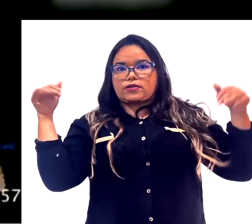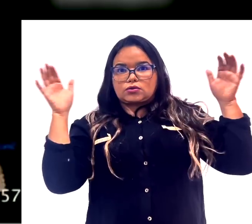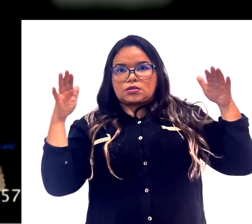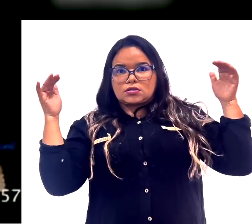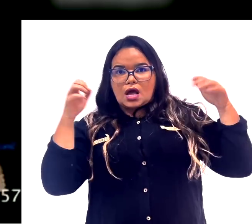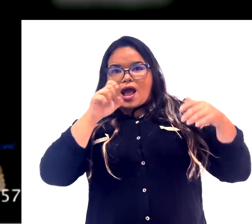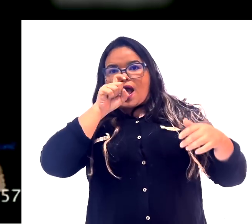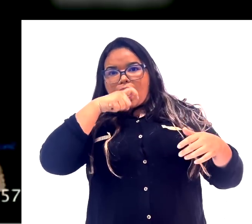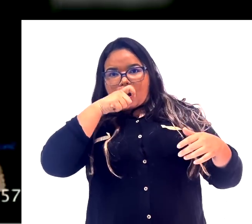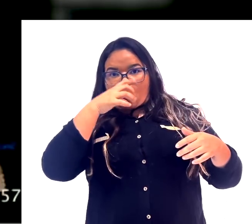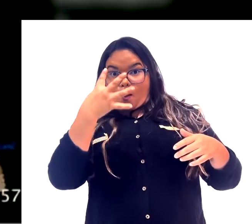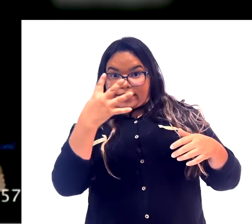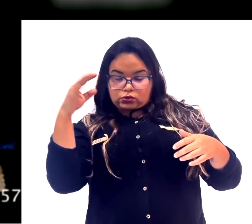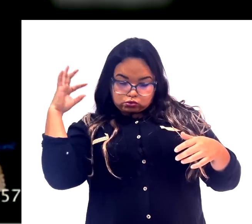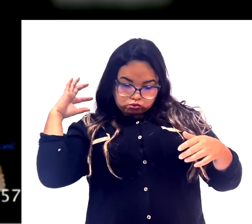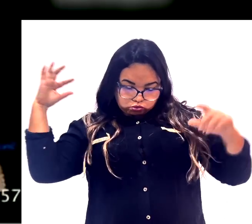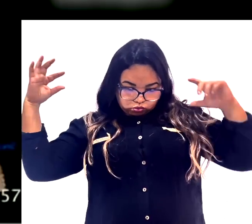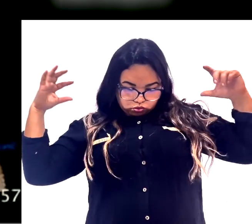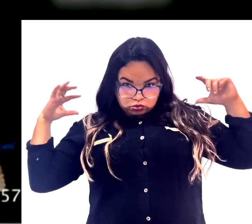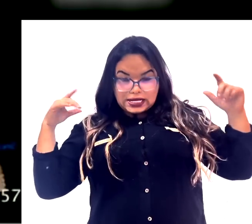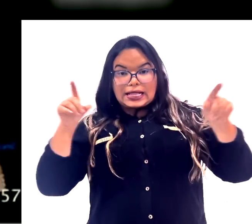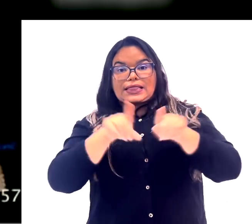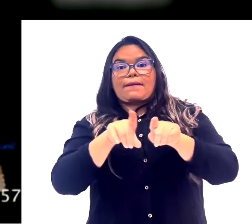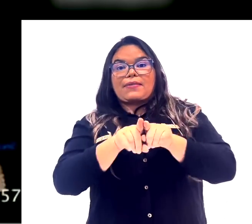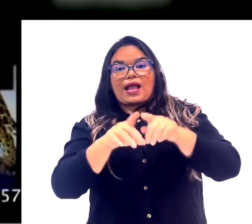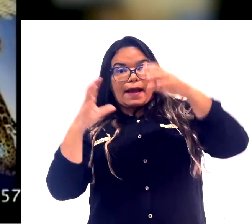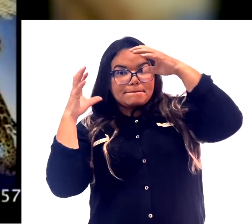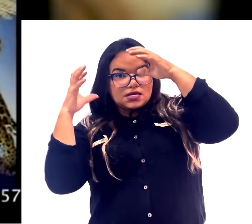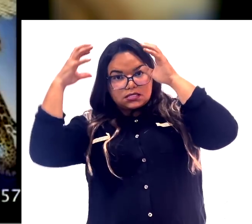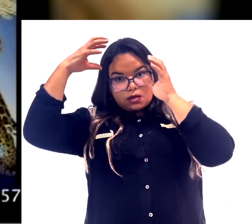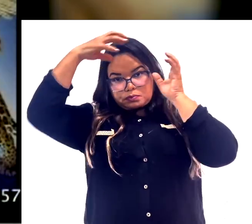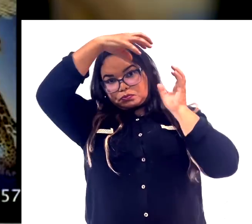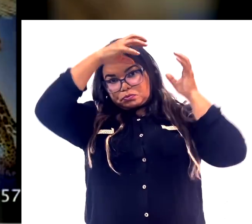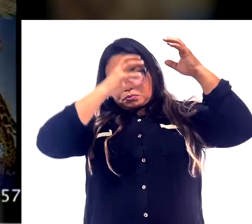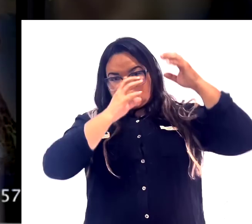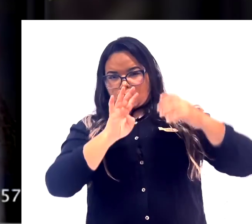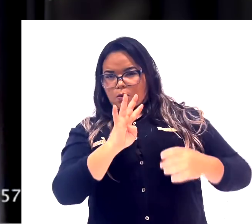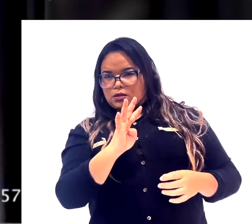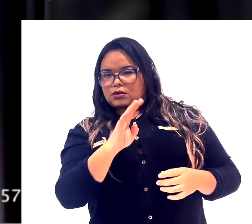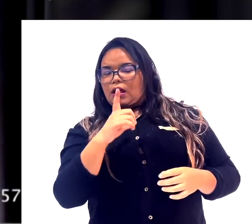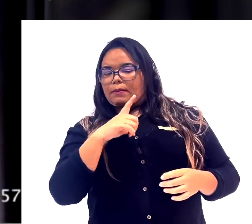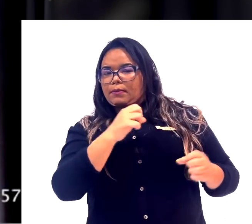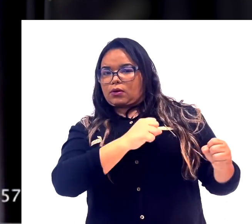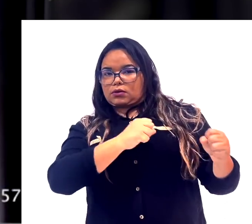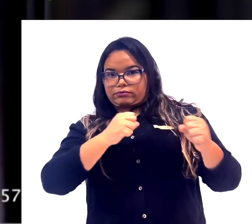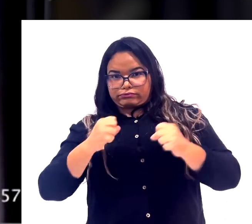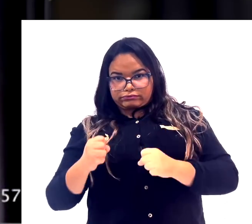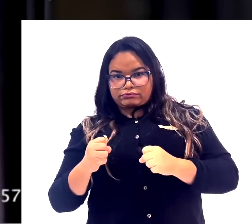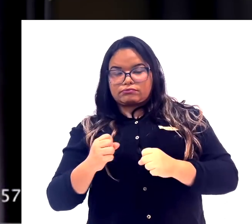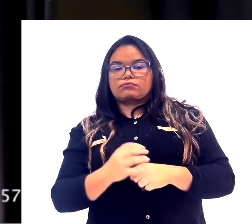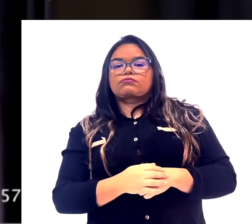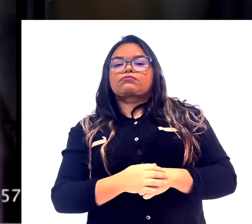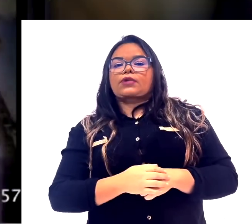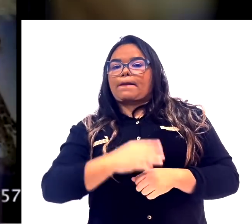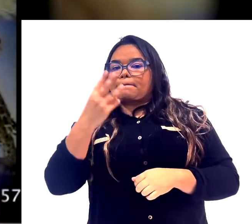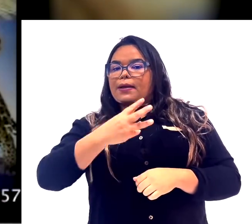animal 4 cabeças, e foi-lhe dado domínio. Portanto, o reino que se levantou a seguir foi a